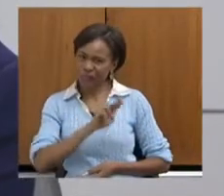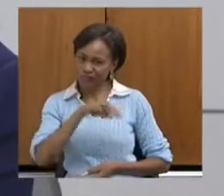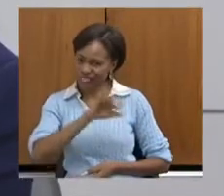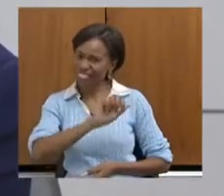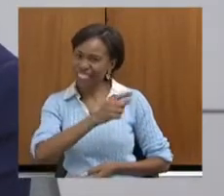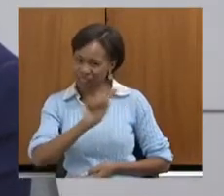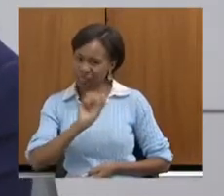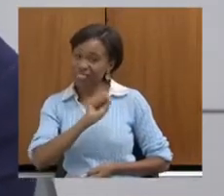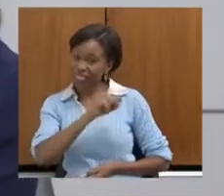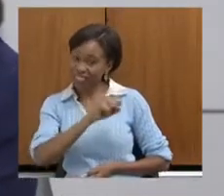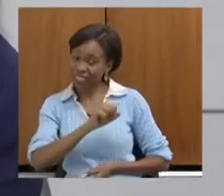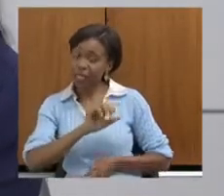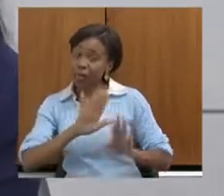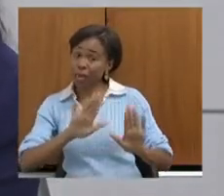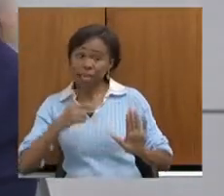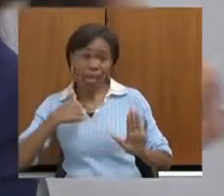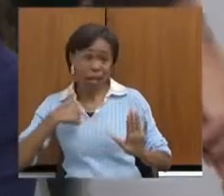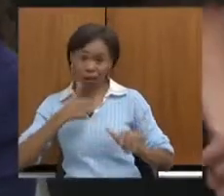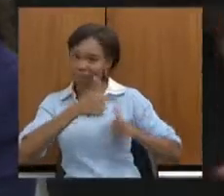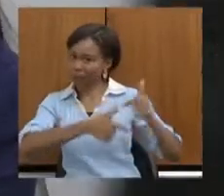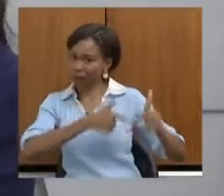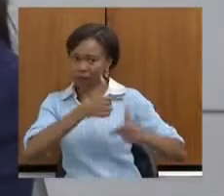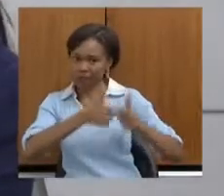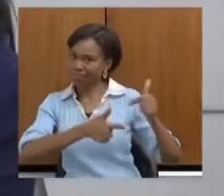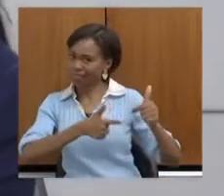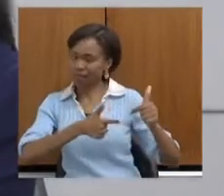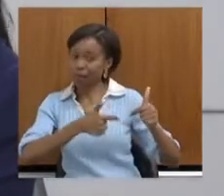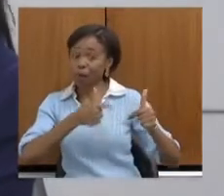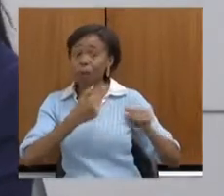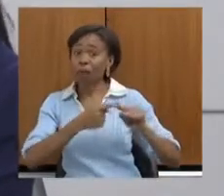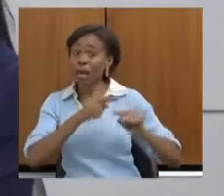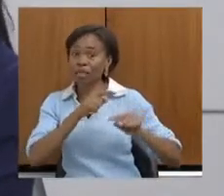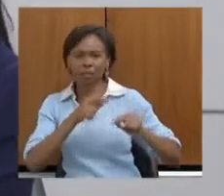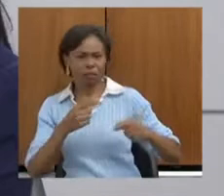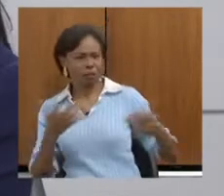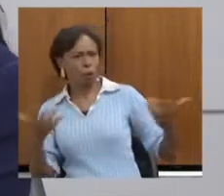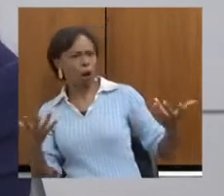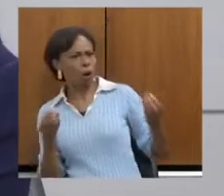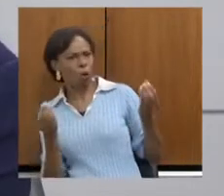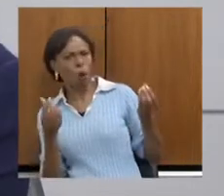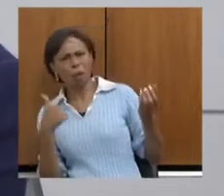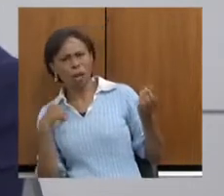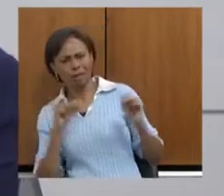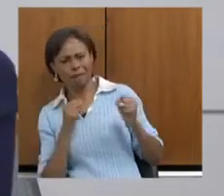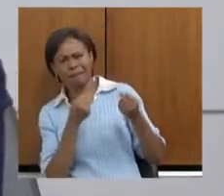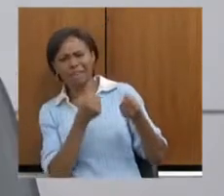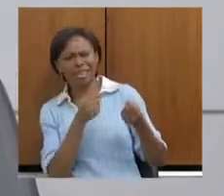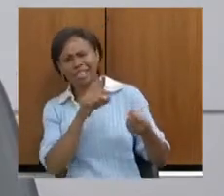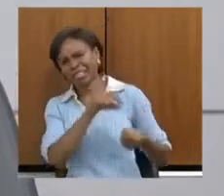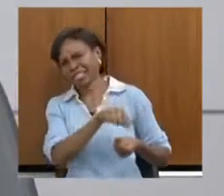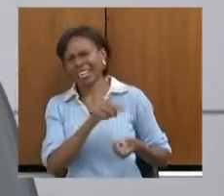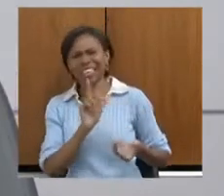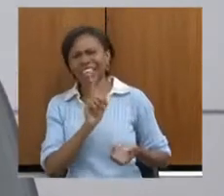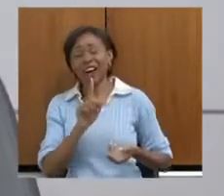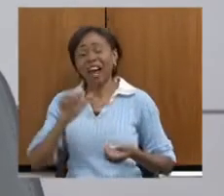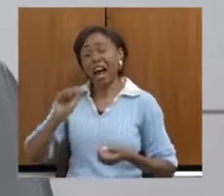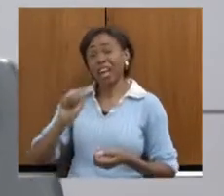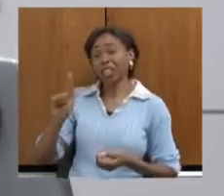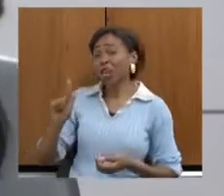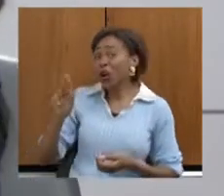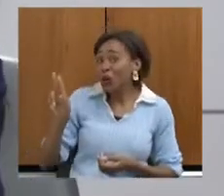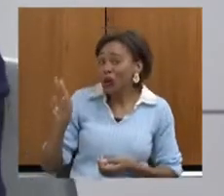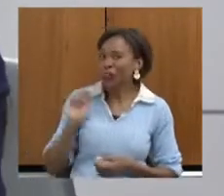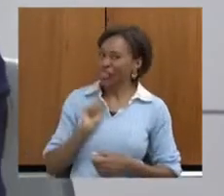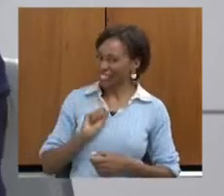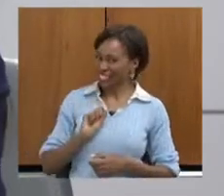sou defensora Pública da União causa um Pânico interno pensando eu não defende a união não gente quem faz isso é aggeo mas